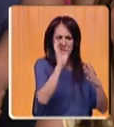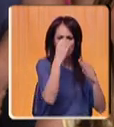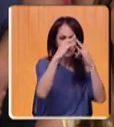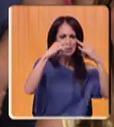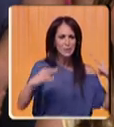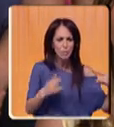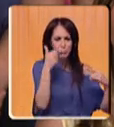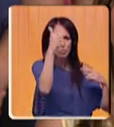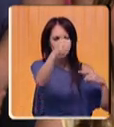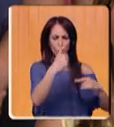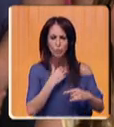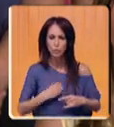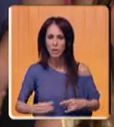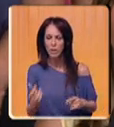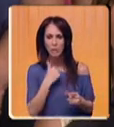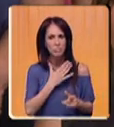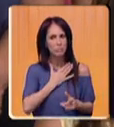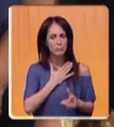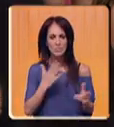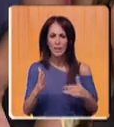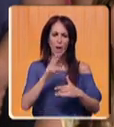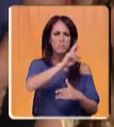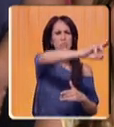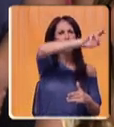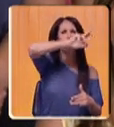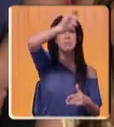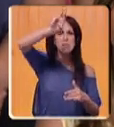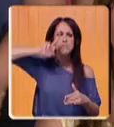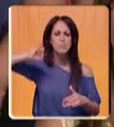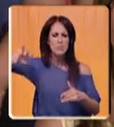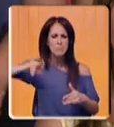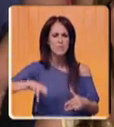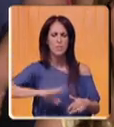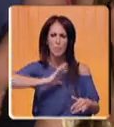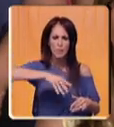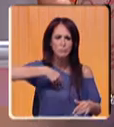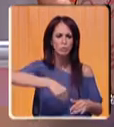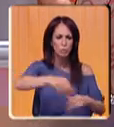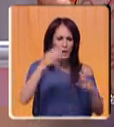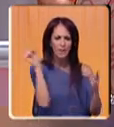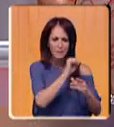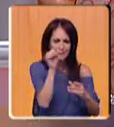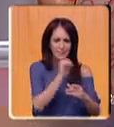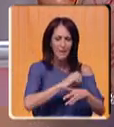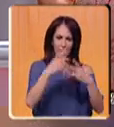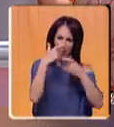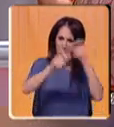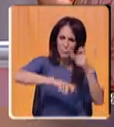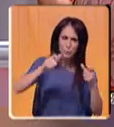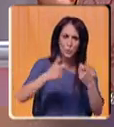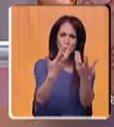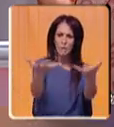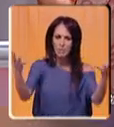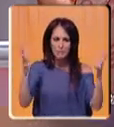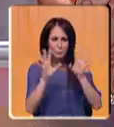não é? Foi maravilhoso. Fiz digressões, grandes digressões. É um bom palco para estar junto do público. É ótimo. Não, as rádios